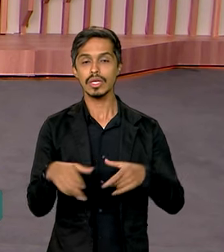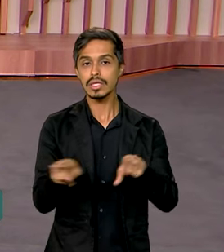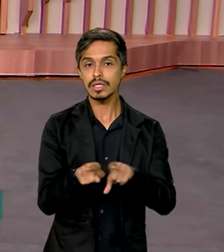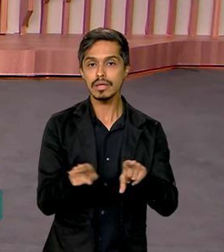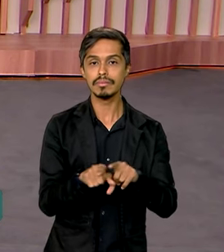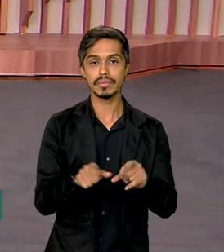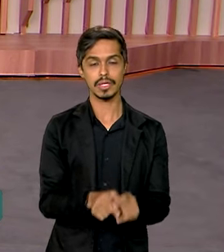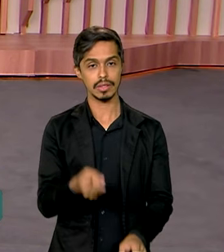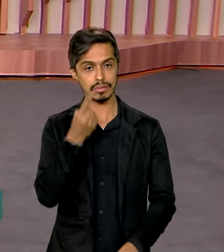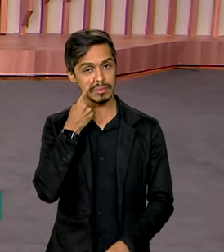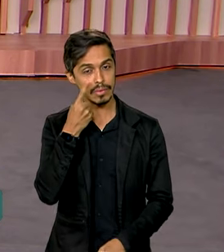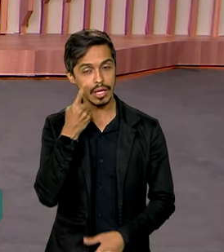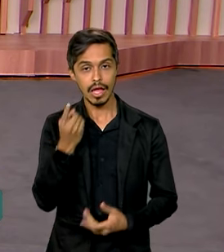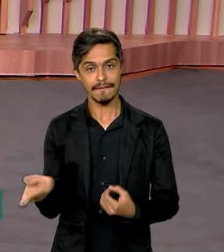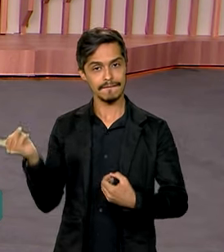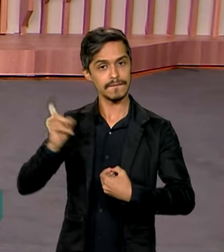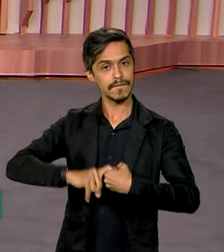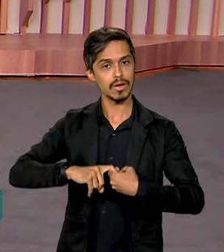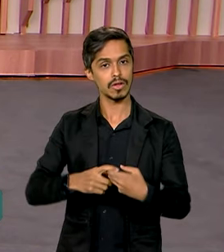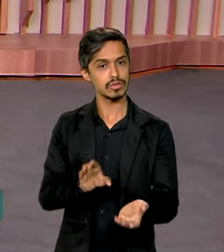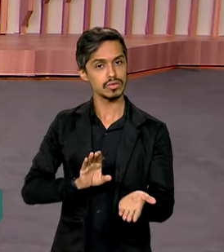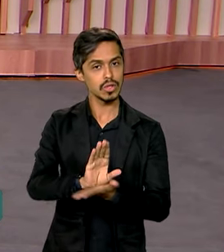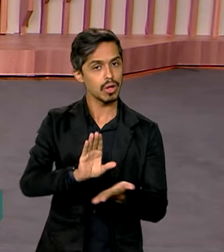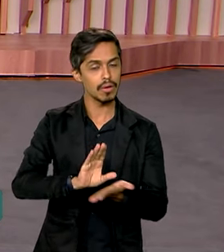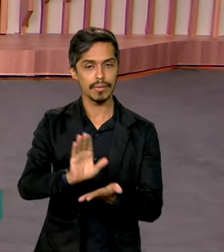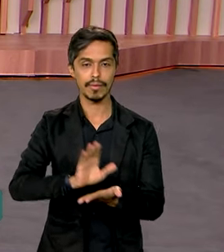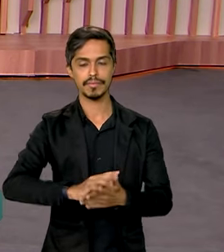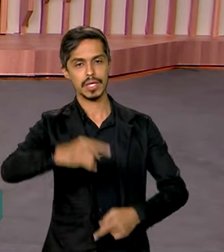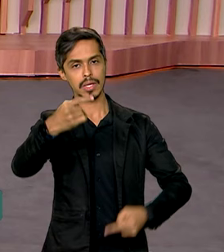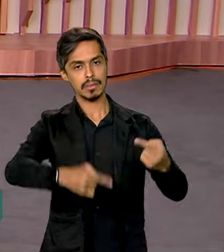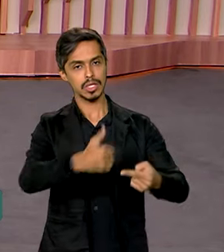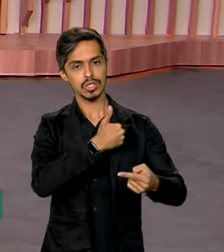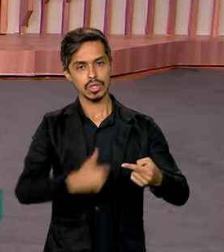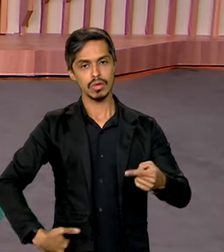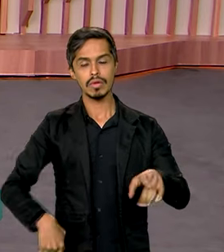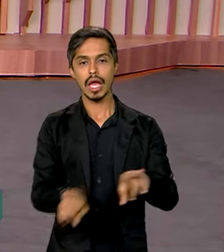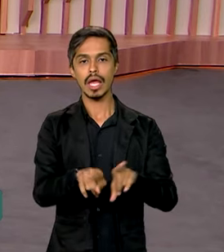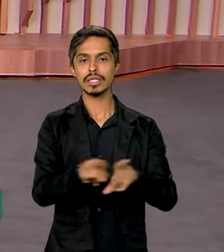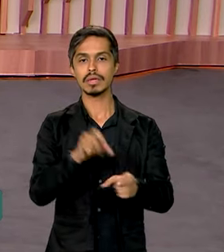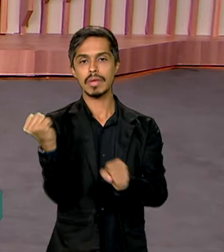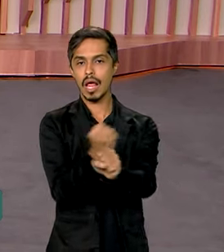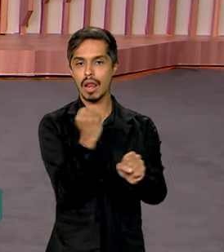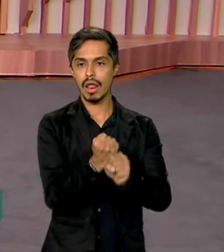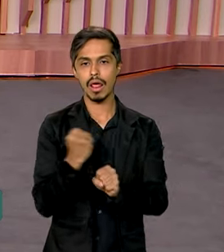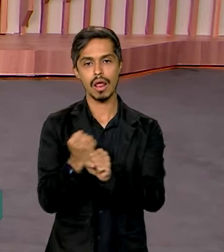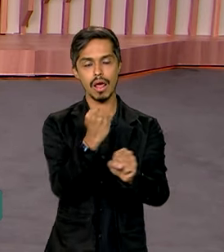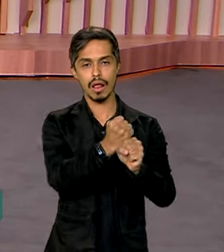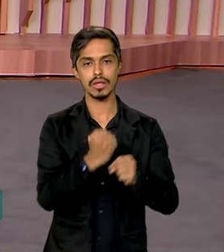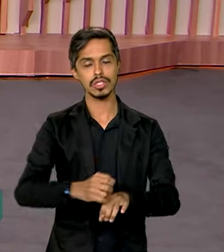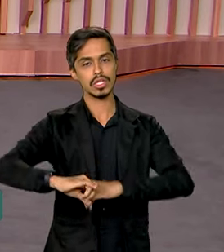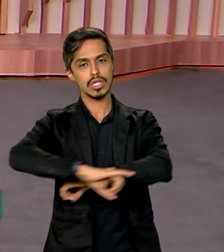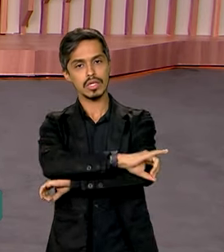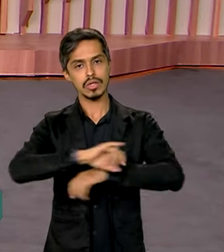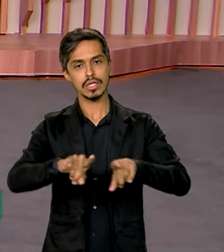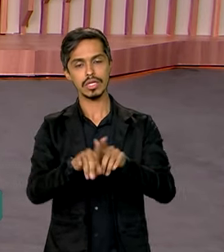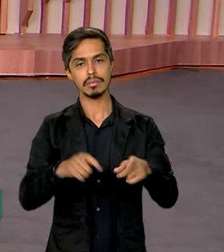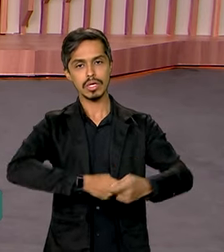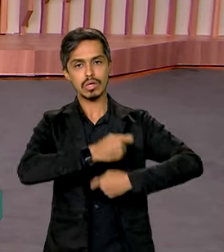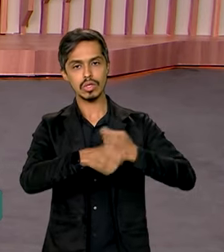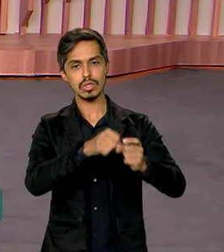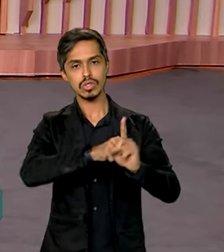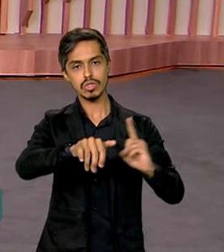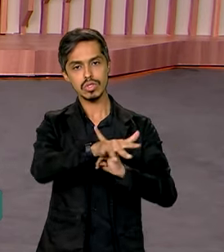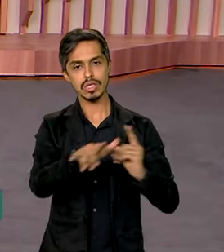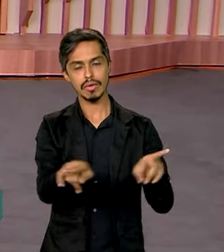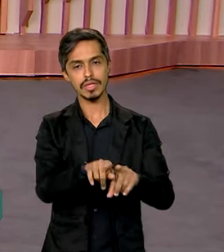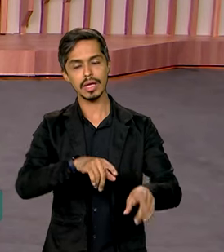está prevista a retomada dos investimentos em políticas públicas e em obras de infraestrutura econômica, social e